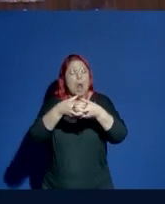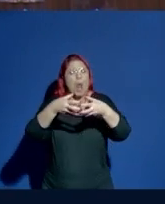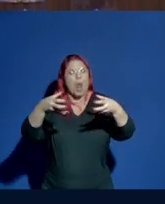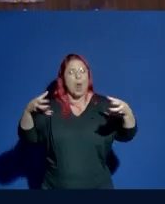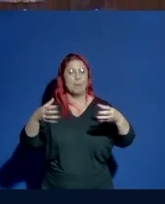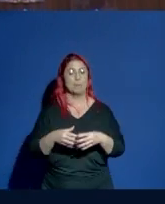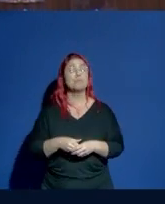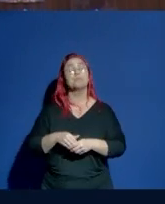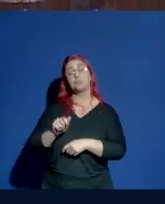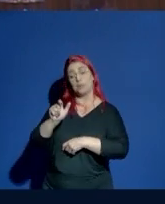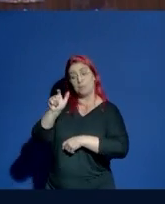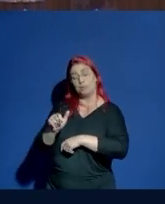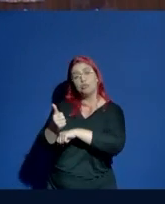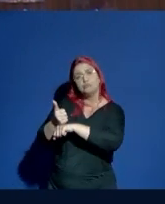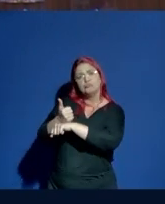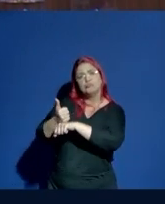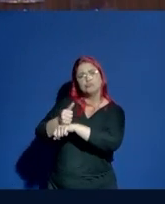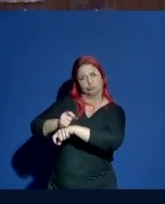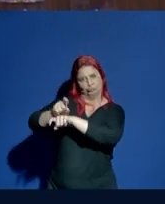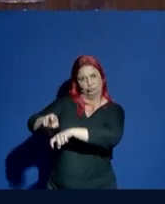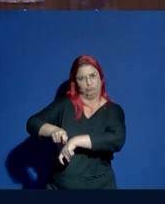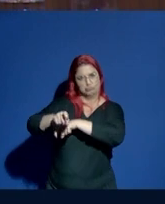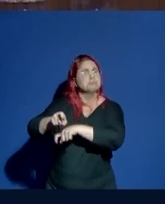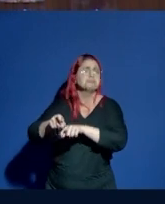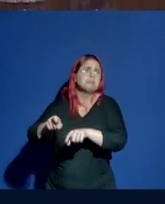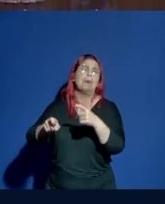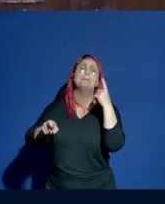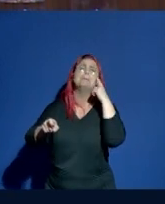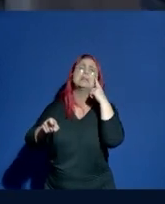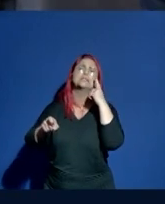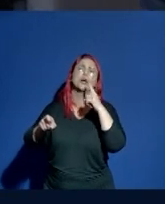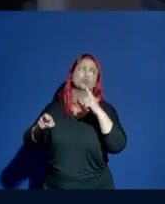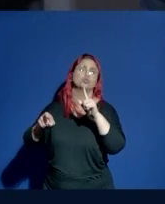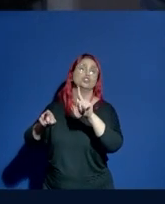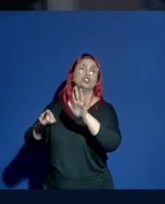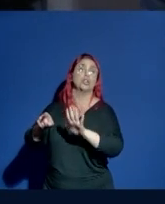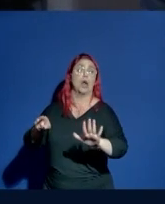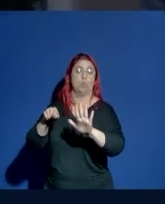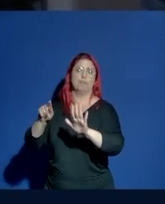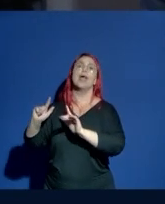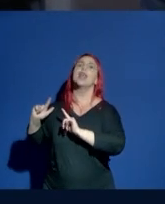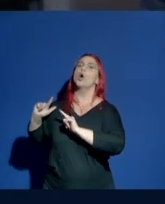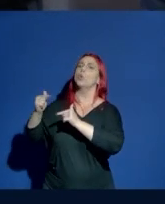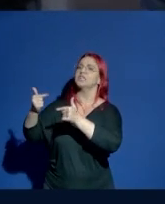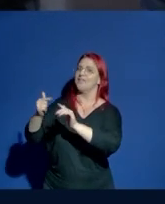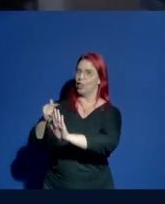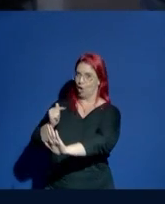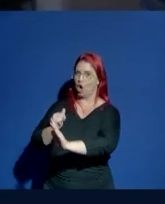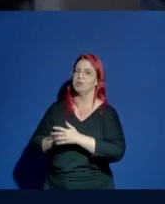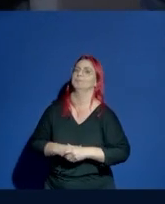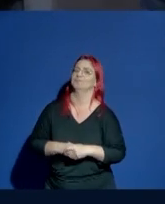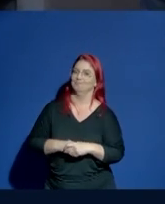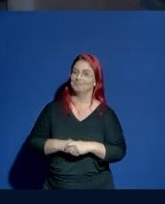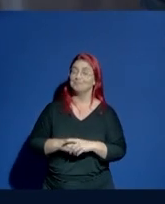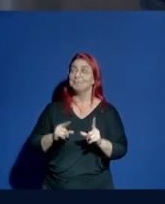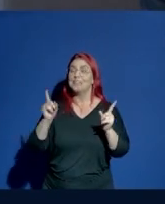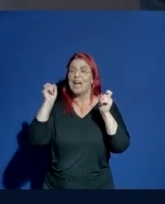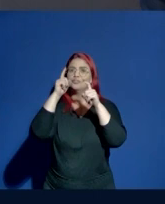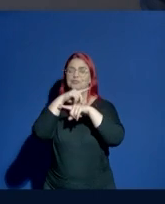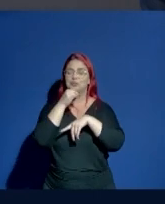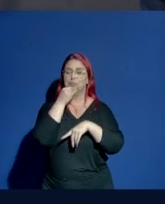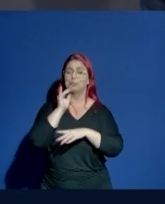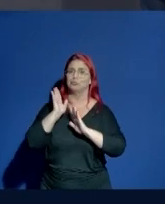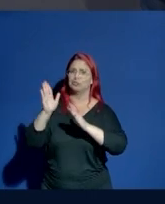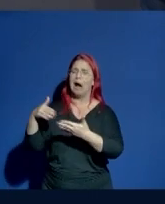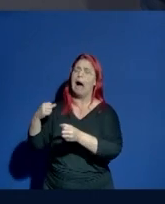o produtor rural, de modo geral, ele é muito conservador, né? Ele não se atira, ele não muda o que ele